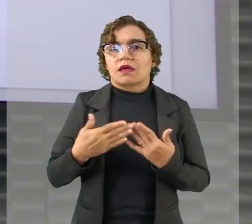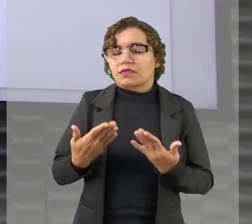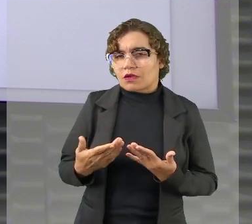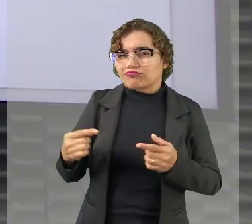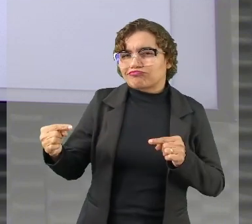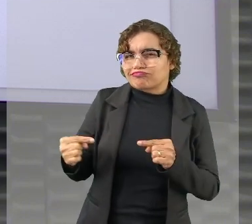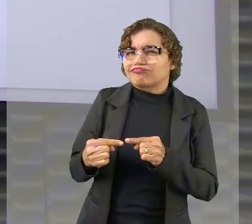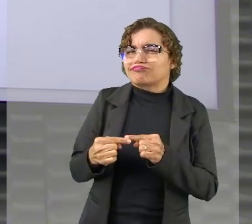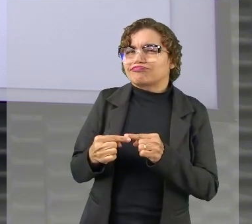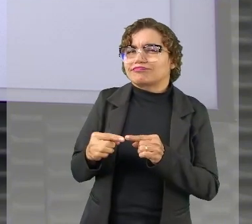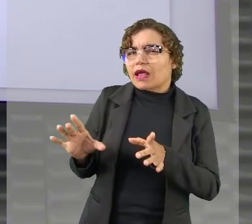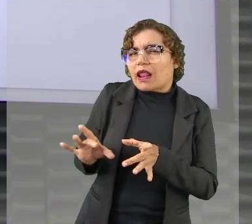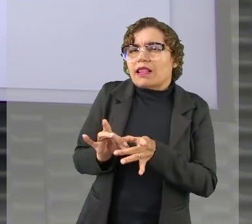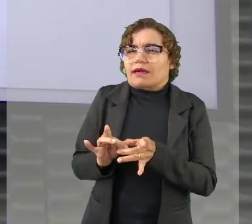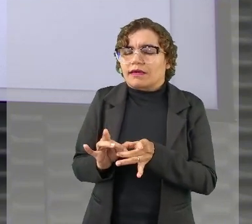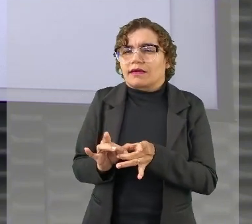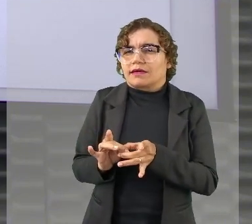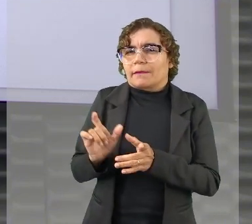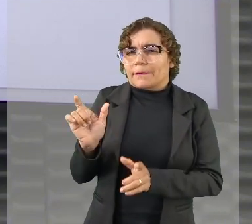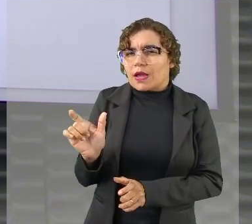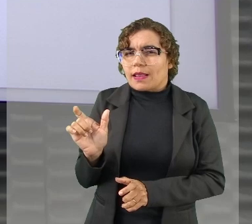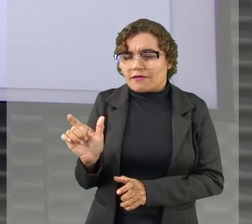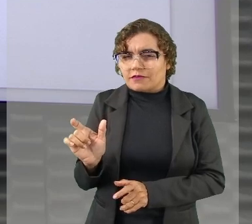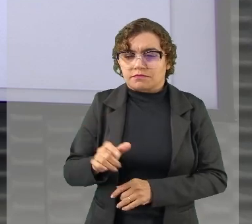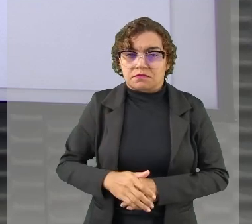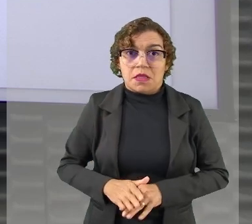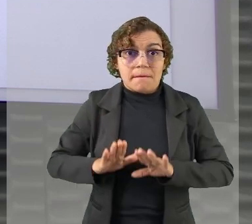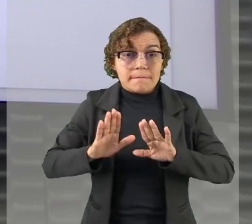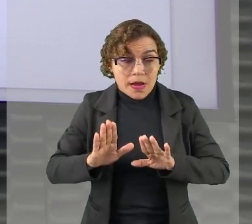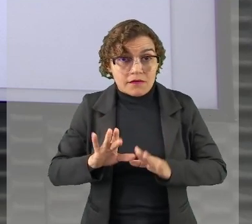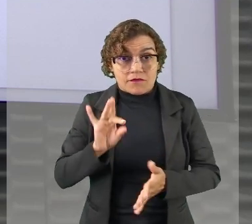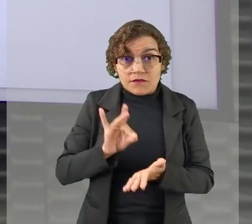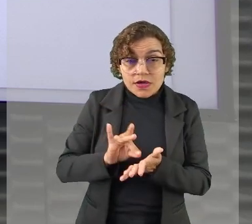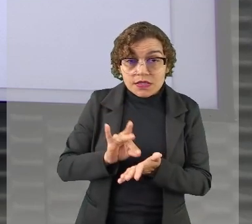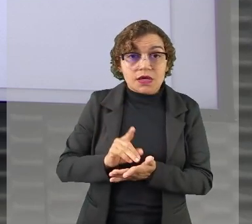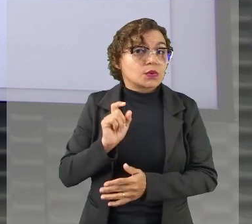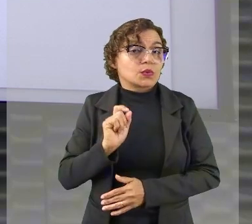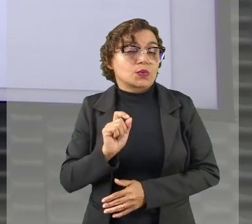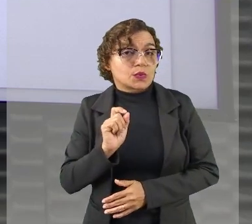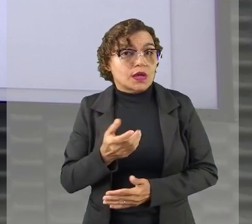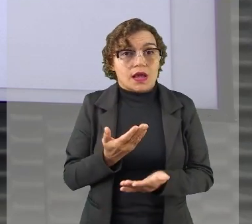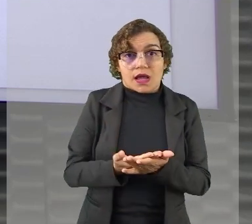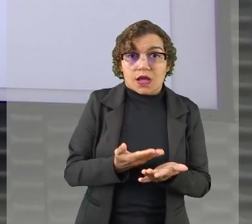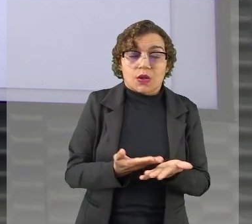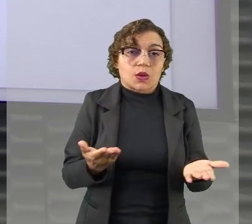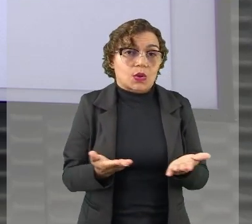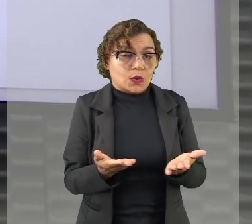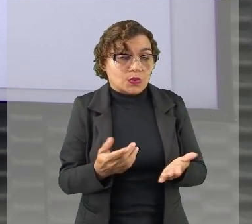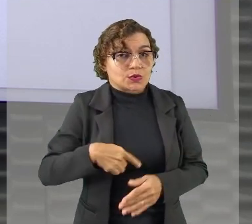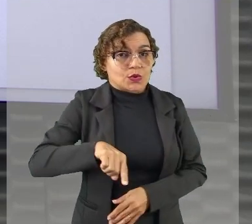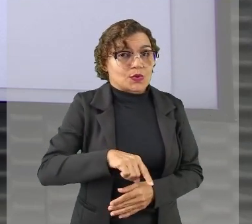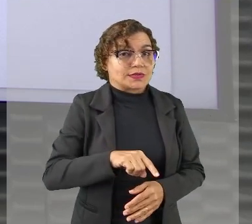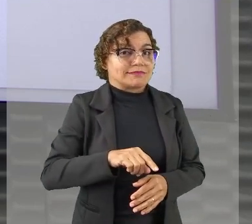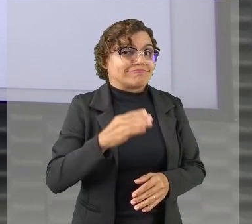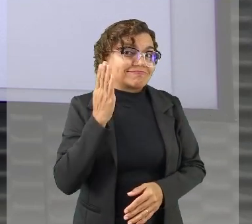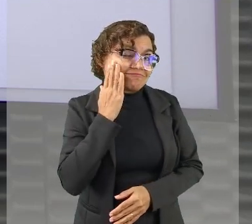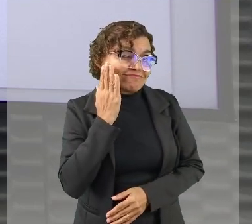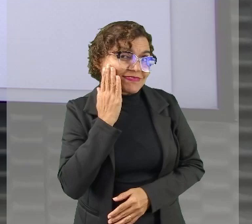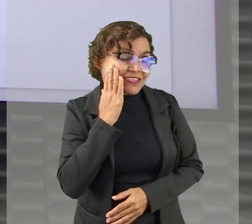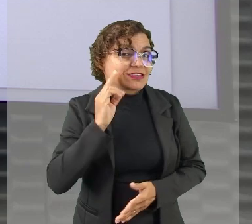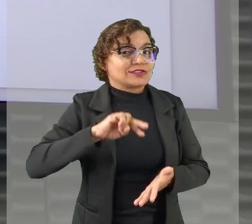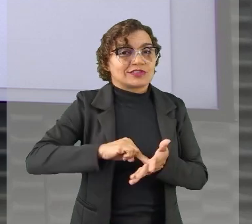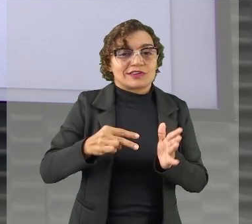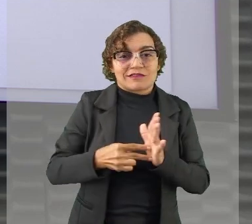fazer essa associação. Só que, na verdade, na aula de hoje, a gente vai entender de fato o que quer dizer